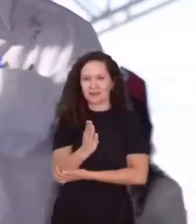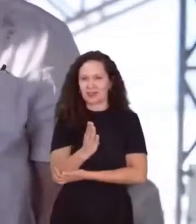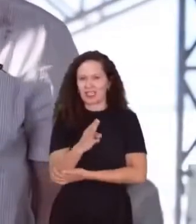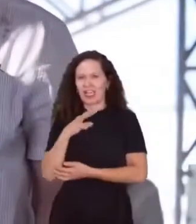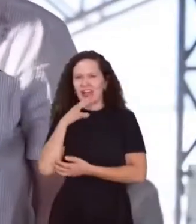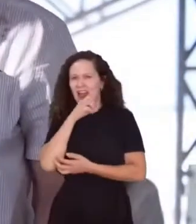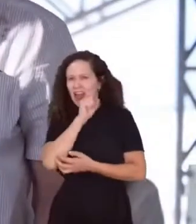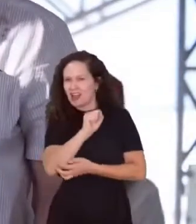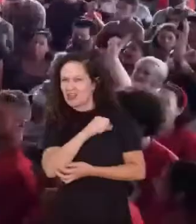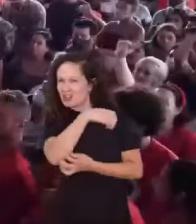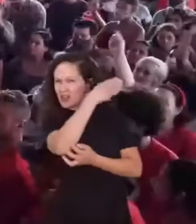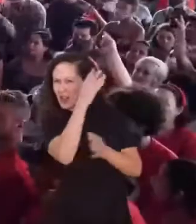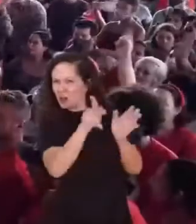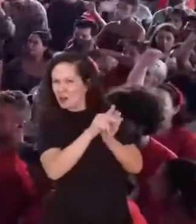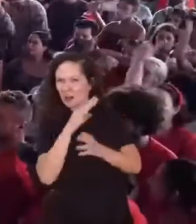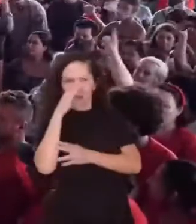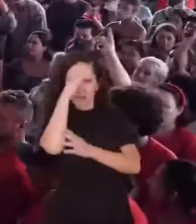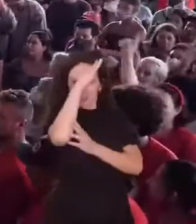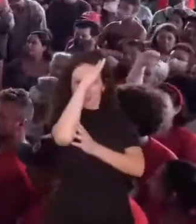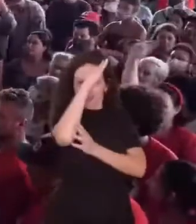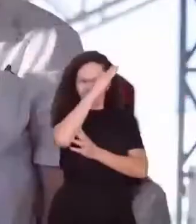bolsonaristas?